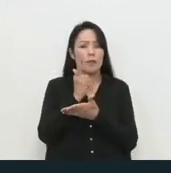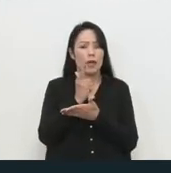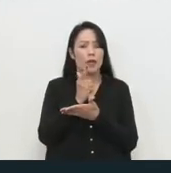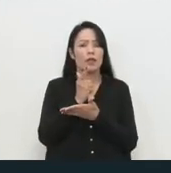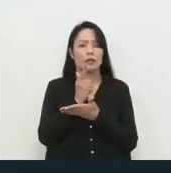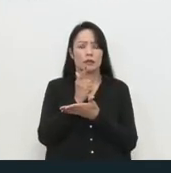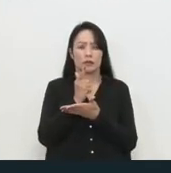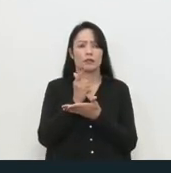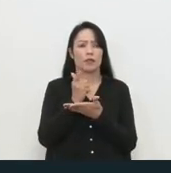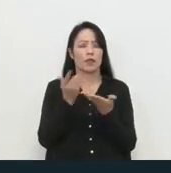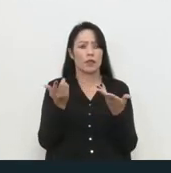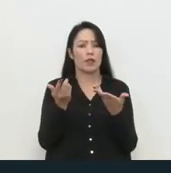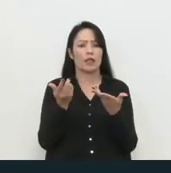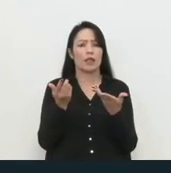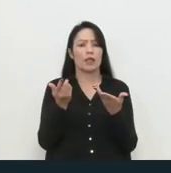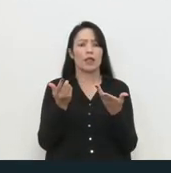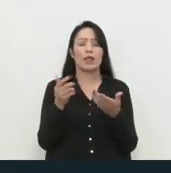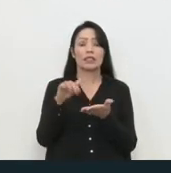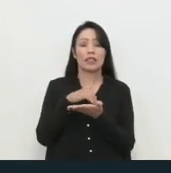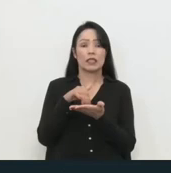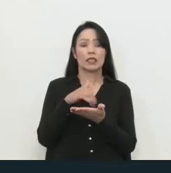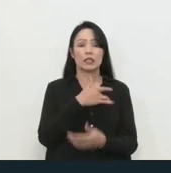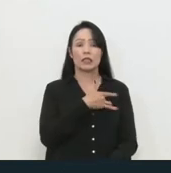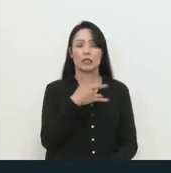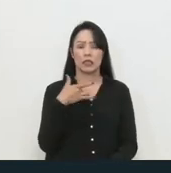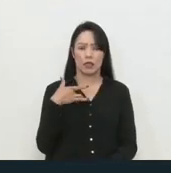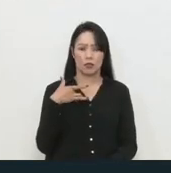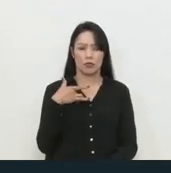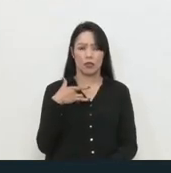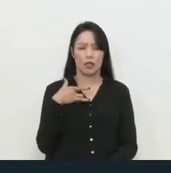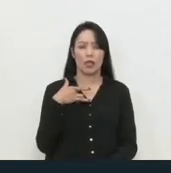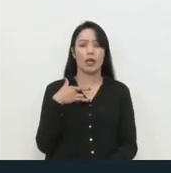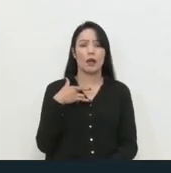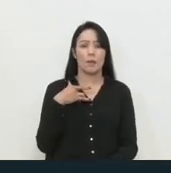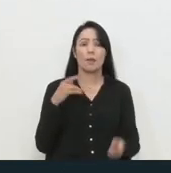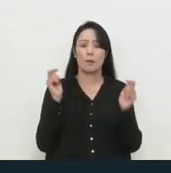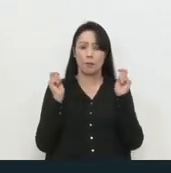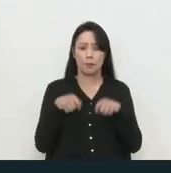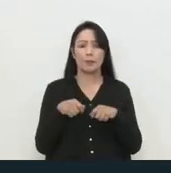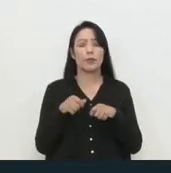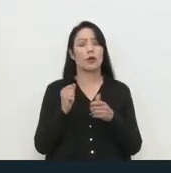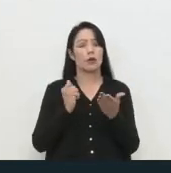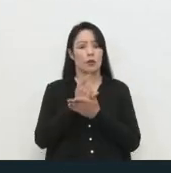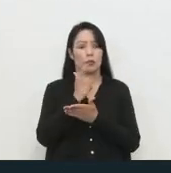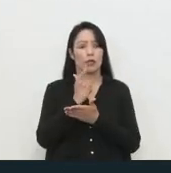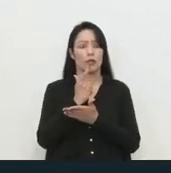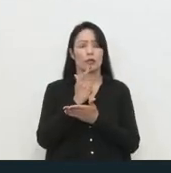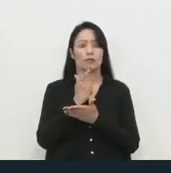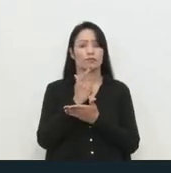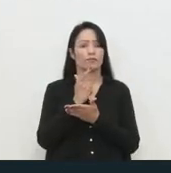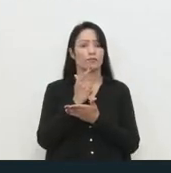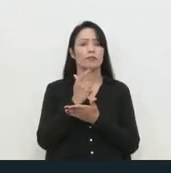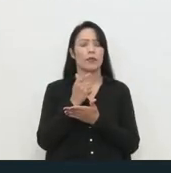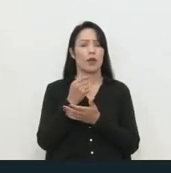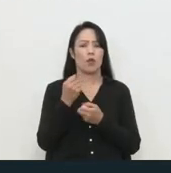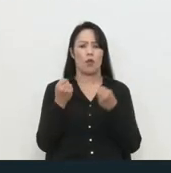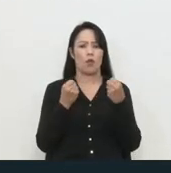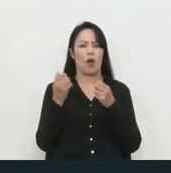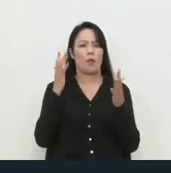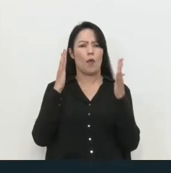destinado essa véia para Secretaria da Saúde Presidente para que pudéssemos comprar uma carreta Itinerante